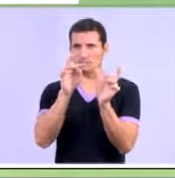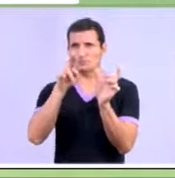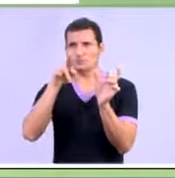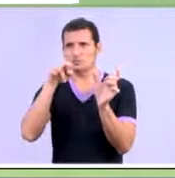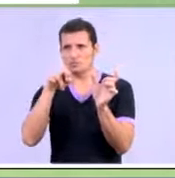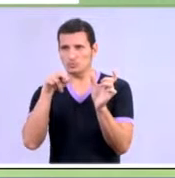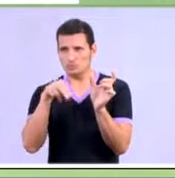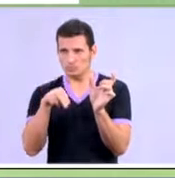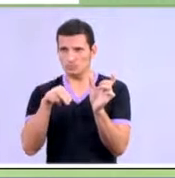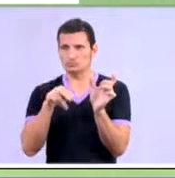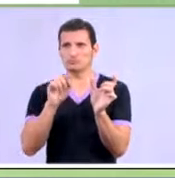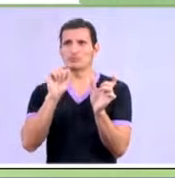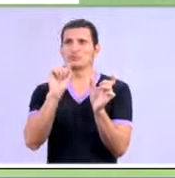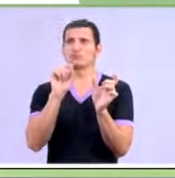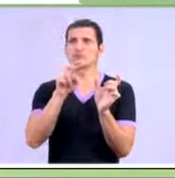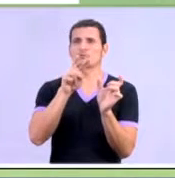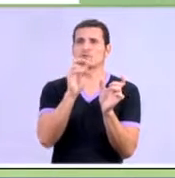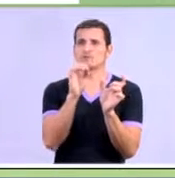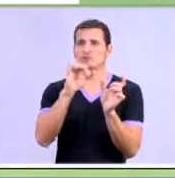significa que não